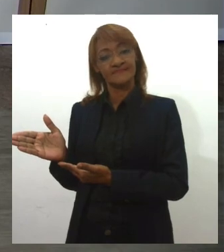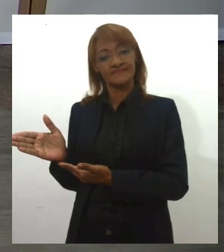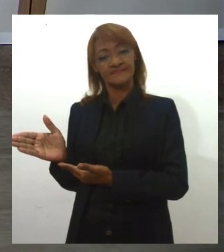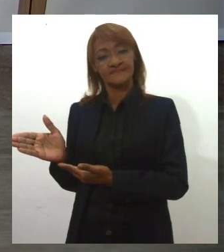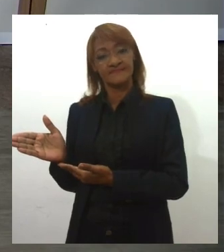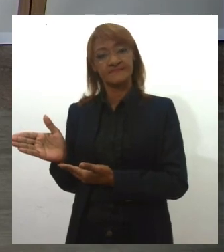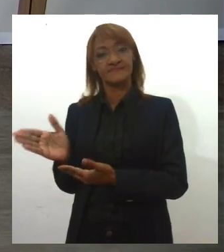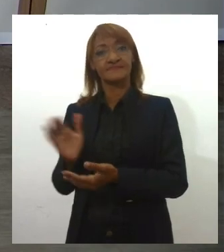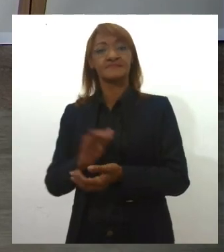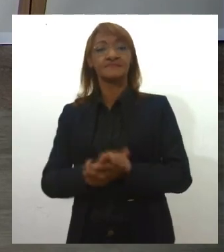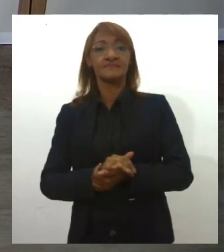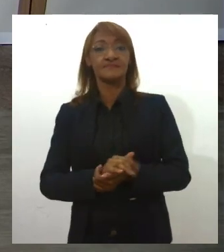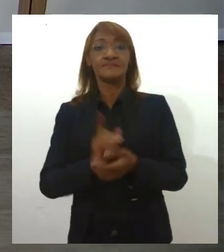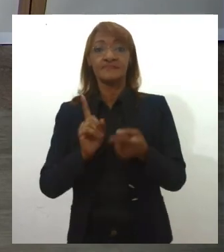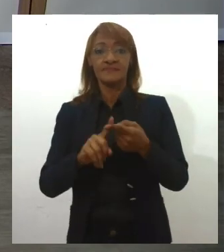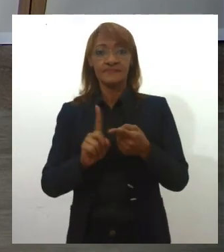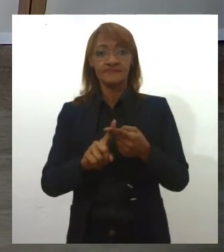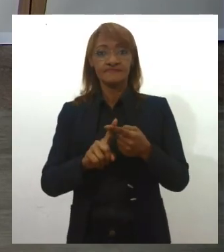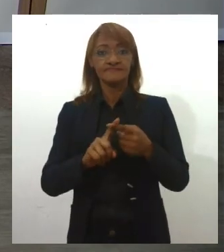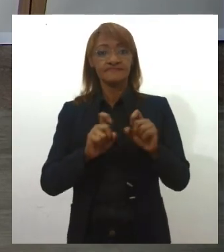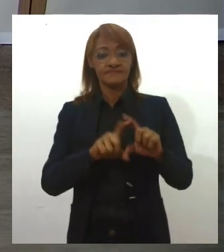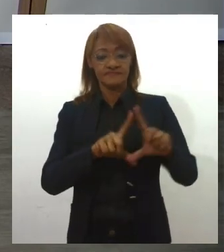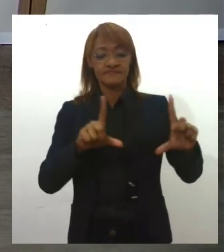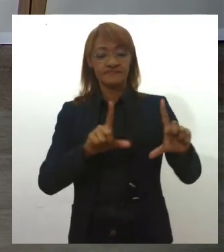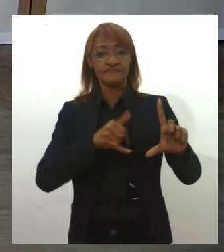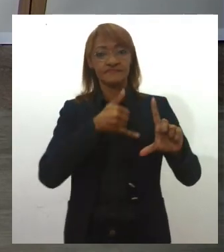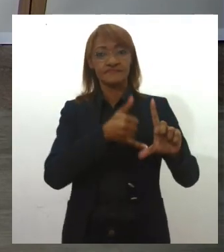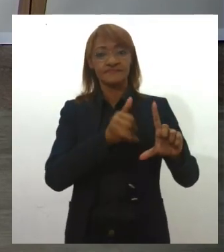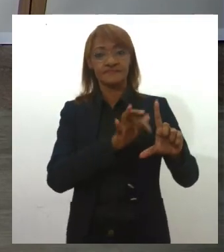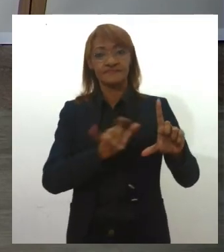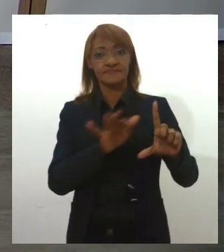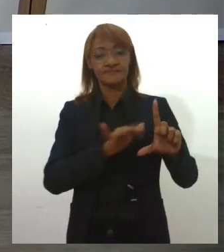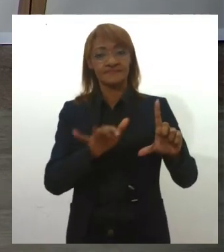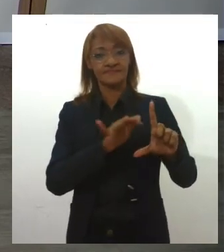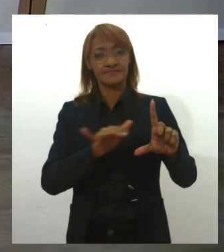Twitter, @TVAlese, e acesse o QR Code no canto inferior